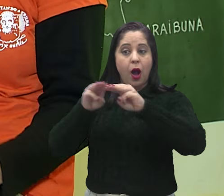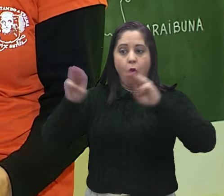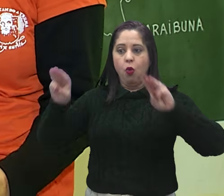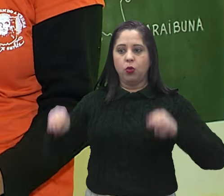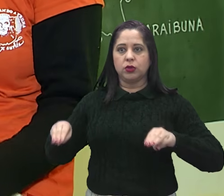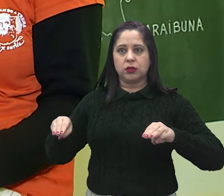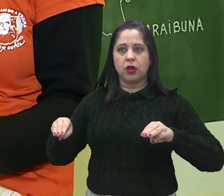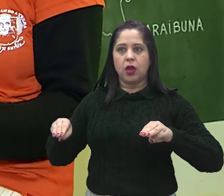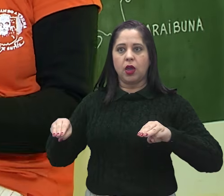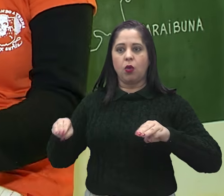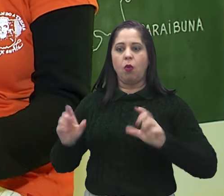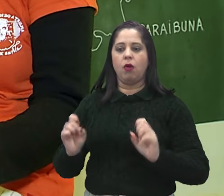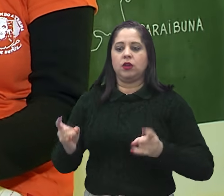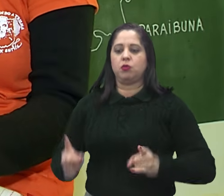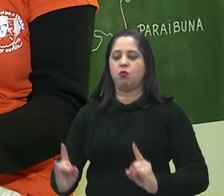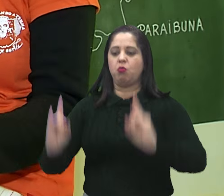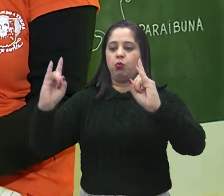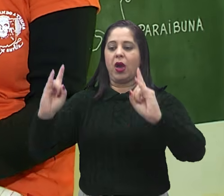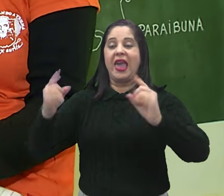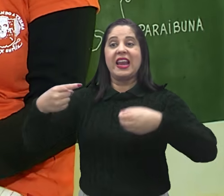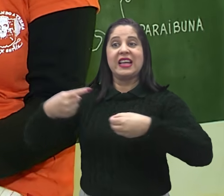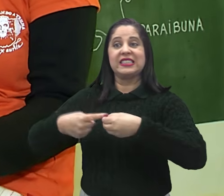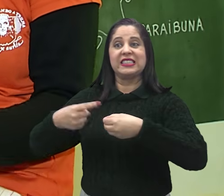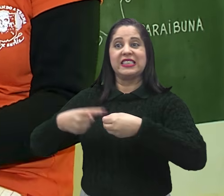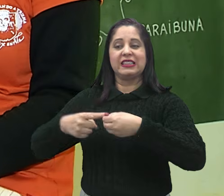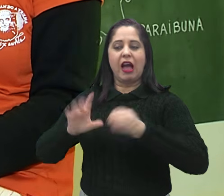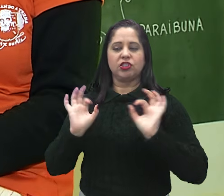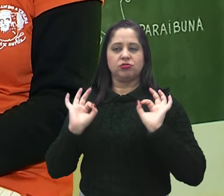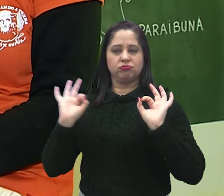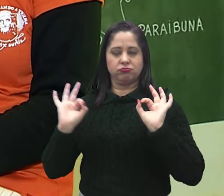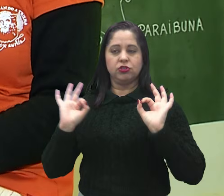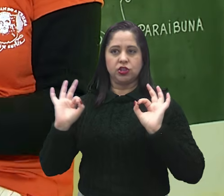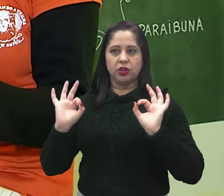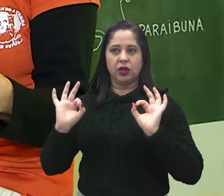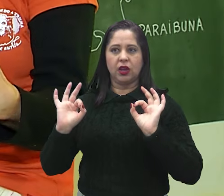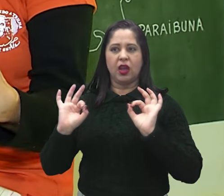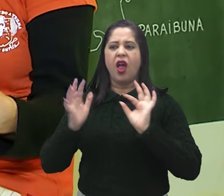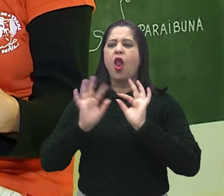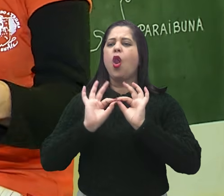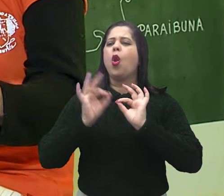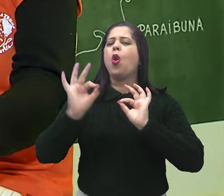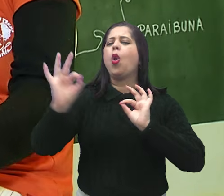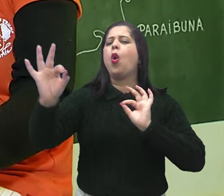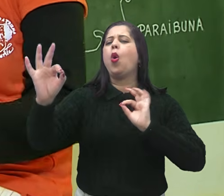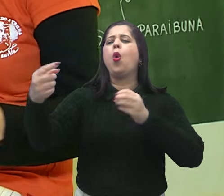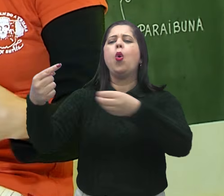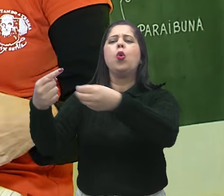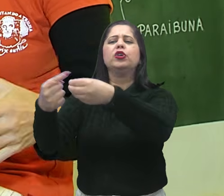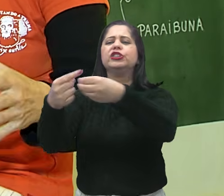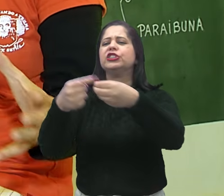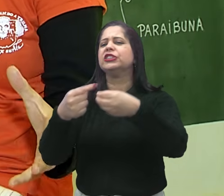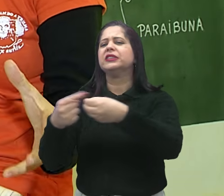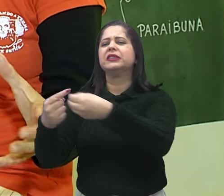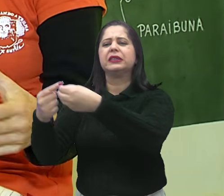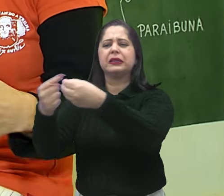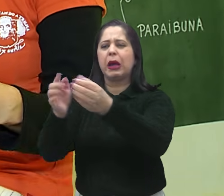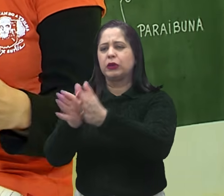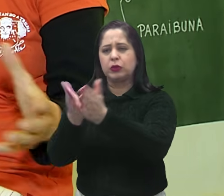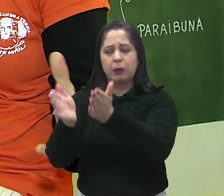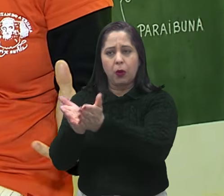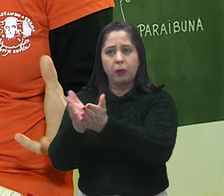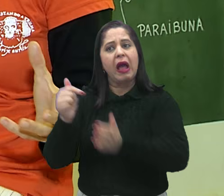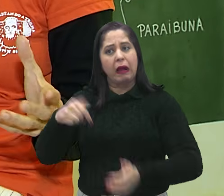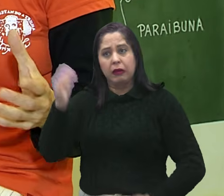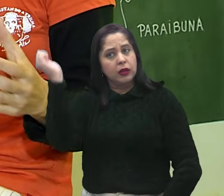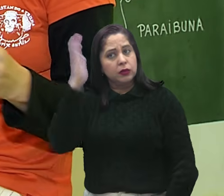muito elitizados e distantes das comunidades, né? E de fato a gente também percebe isso no Brasil e